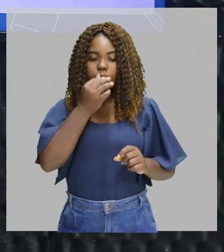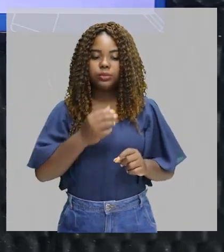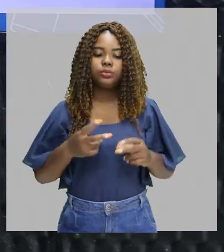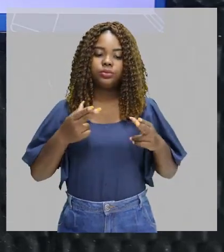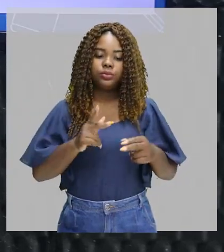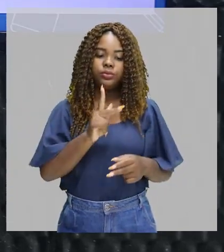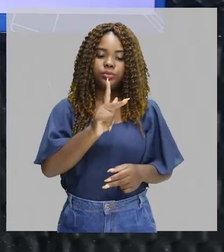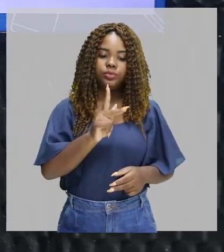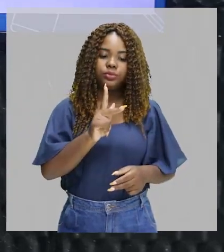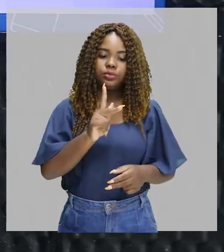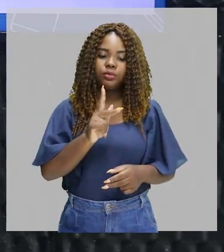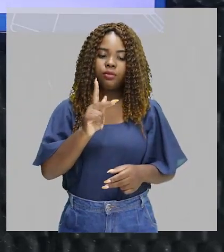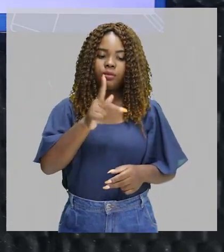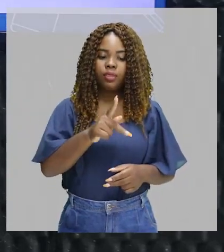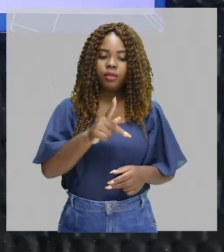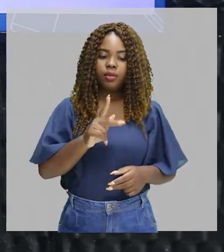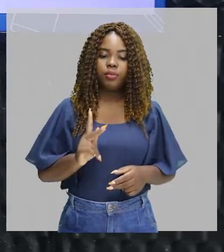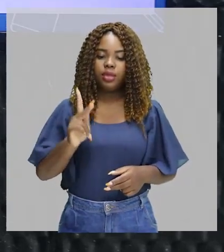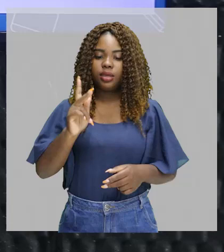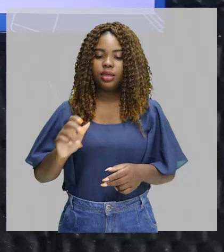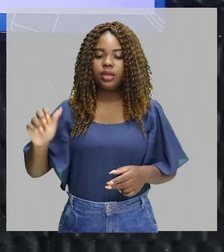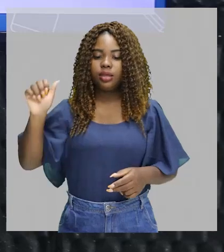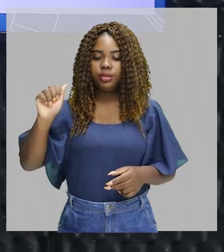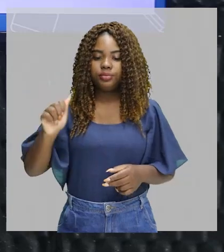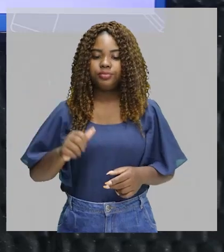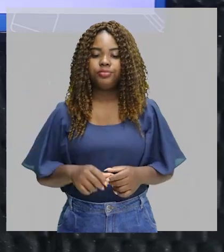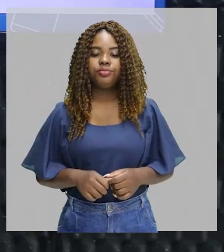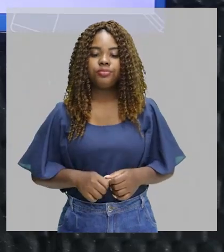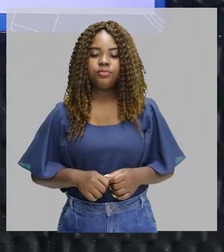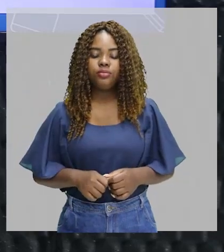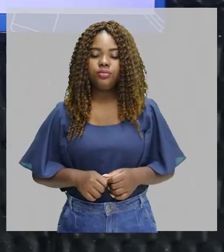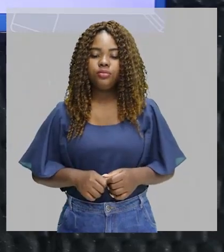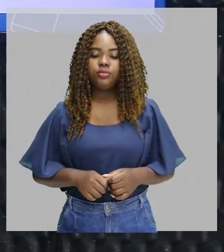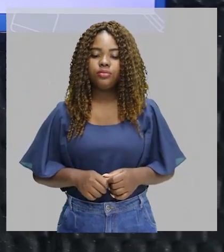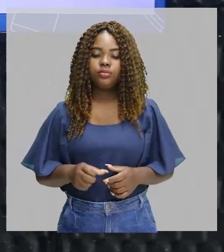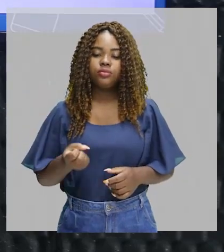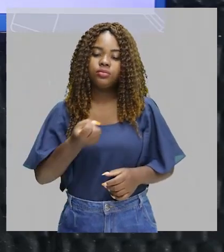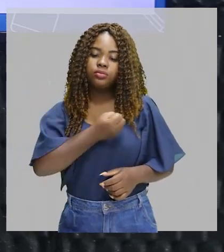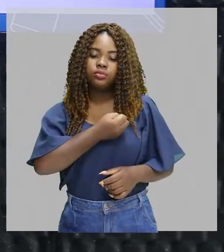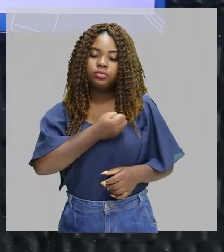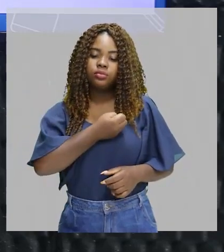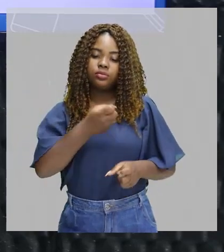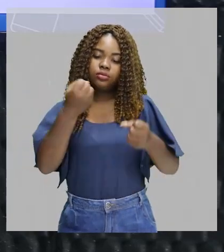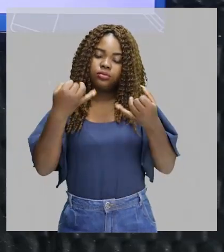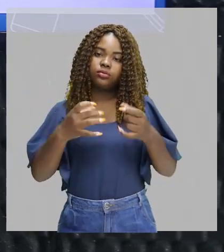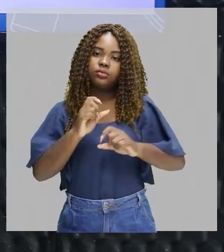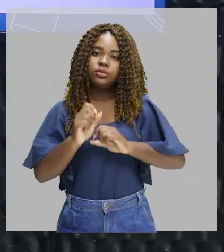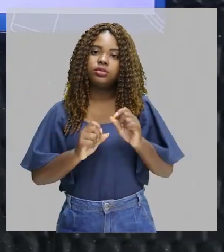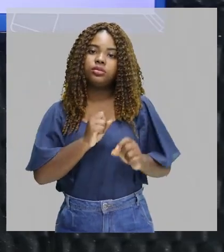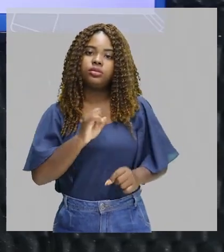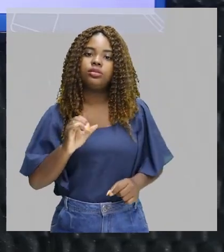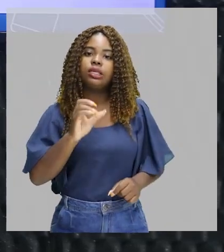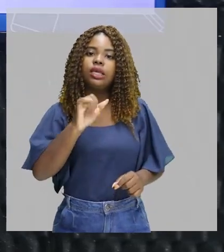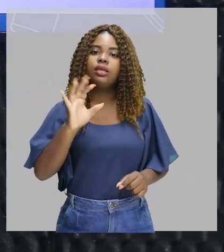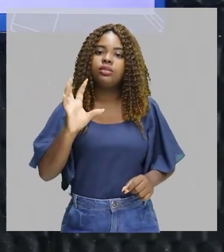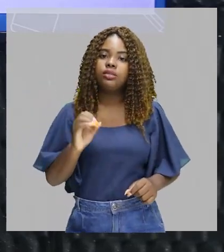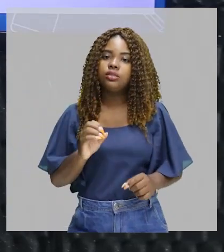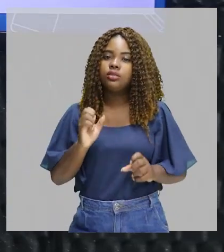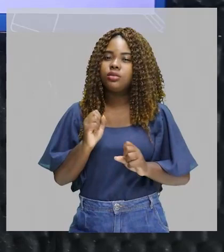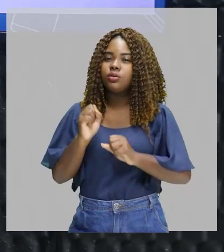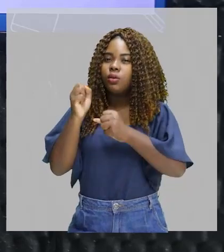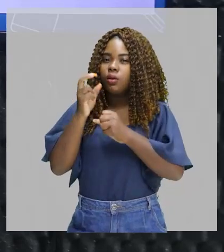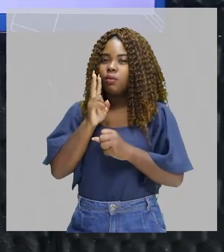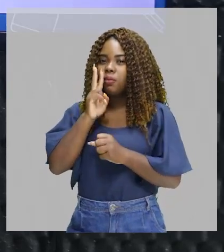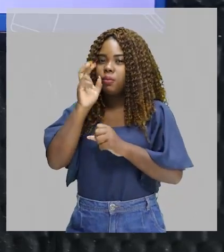pKa, certo? Então, são valores que vão dizer se o ácido é forte, se a base é